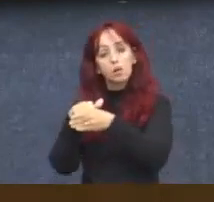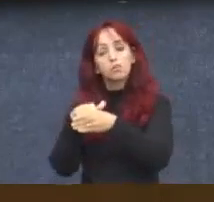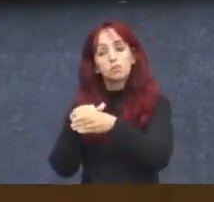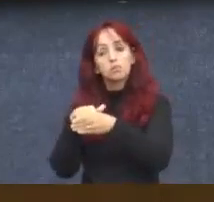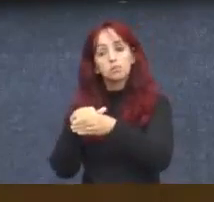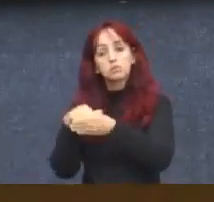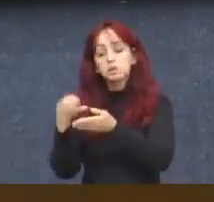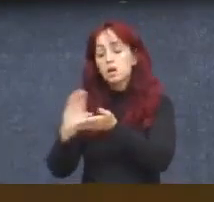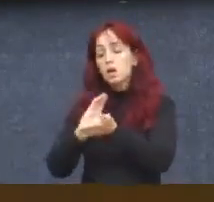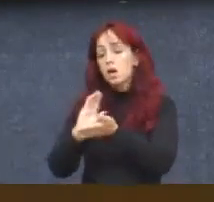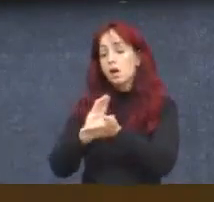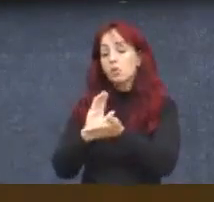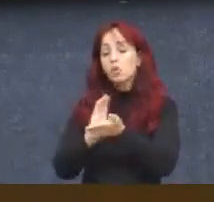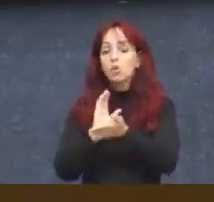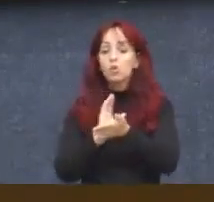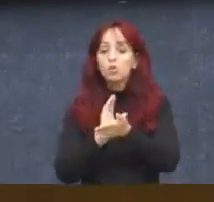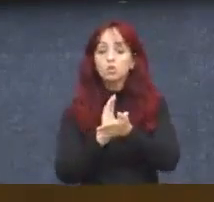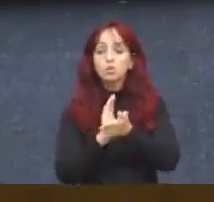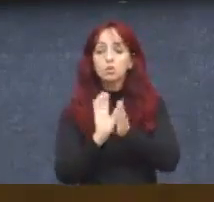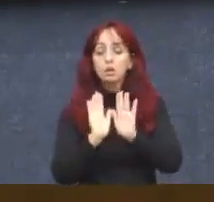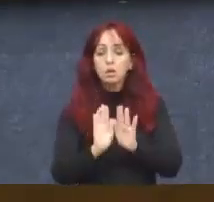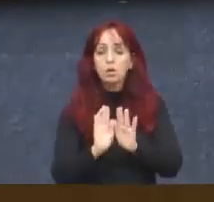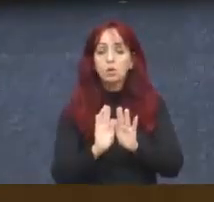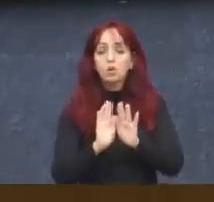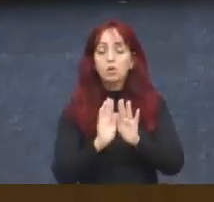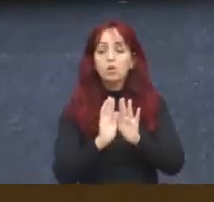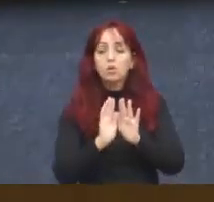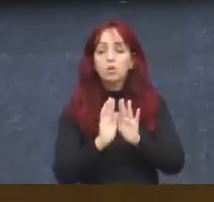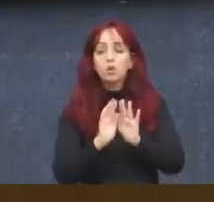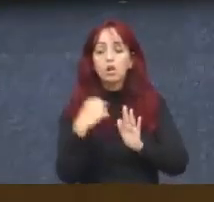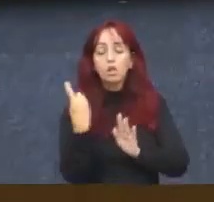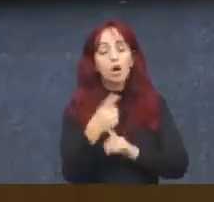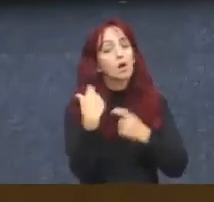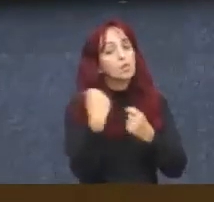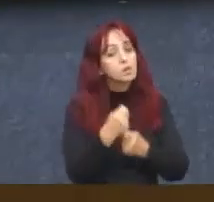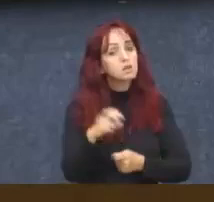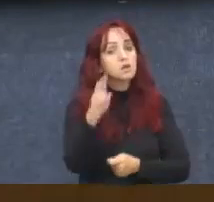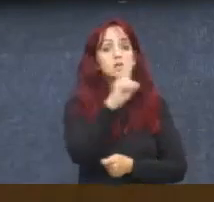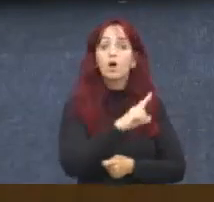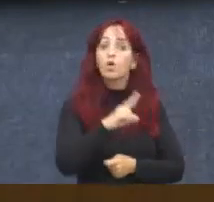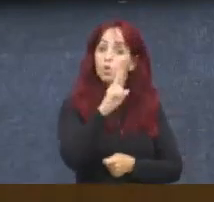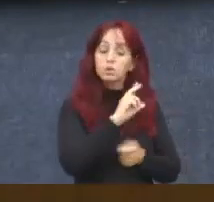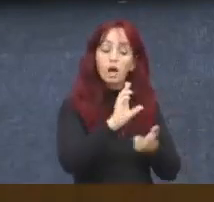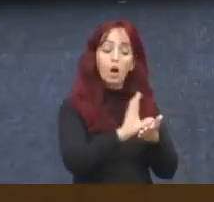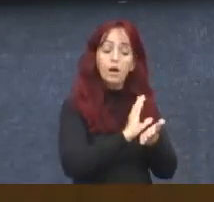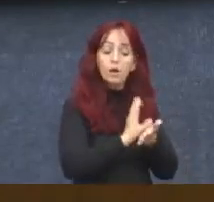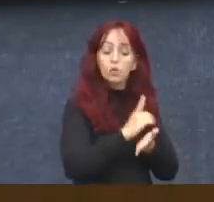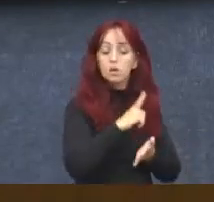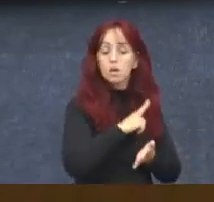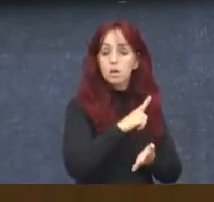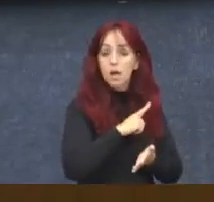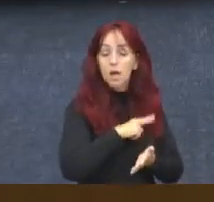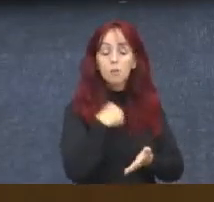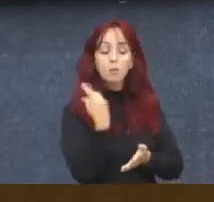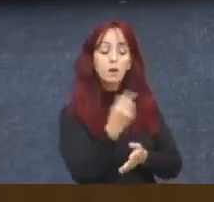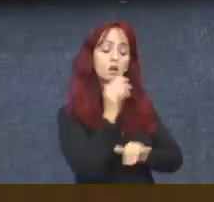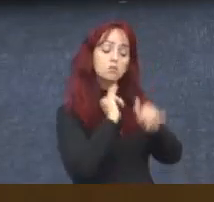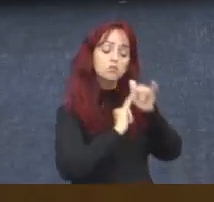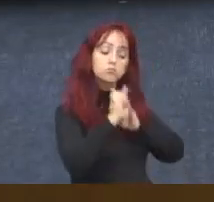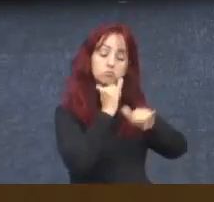candidaturas. Então, cabe a gente utilizar os recursos que temos para fazer as nossas